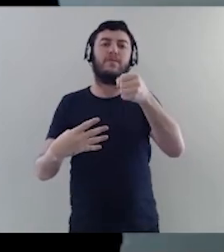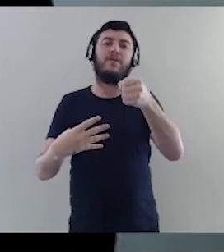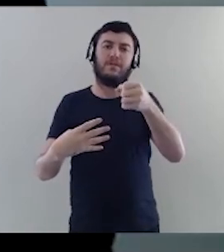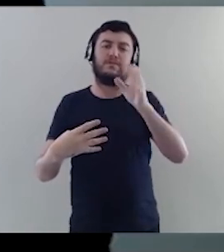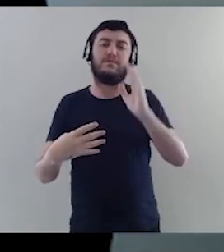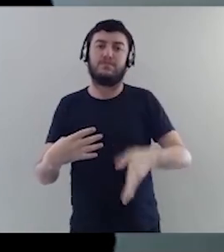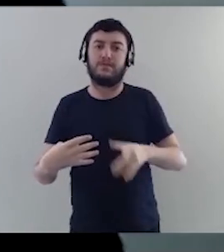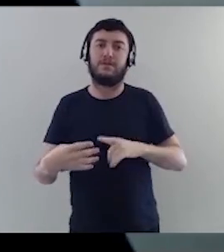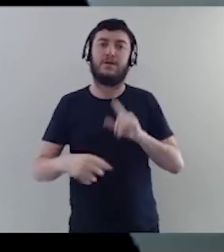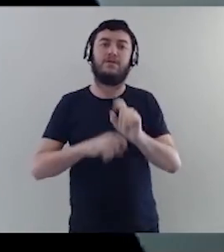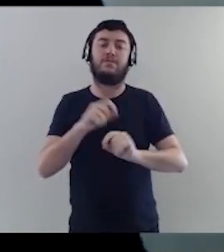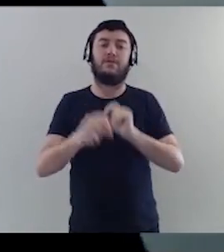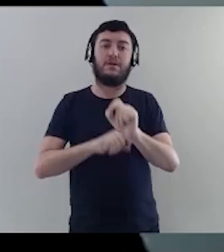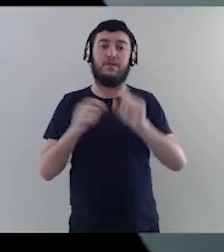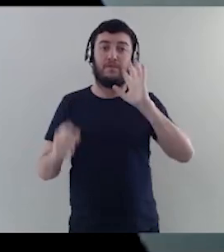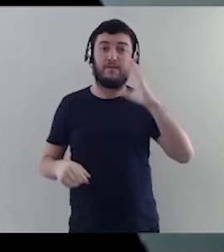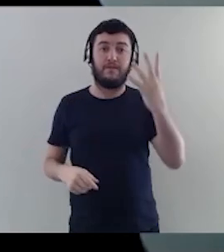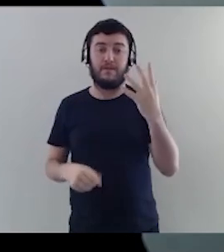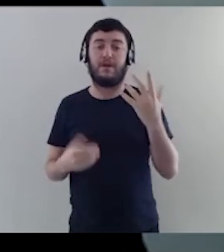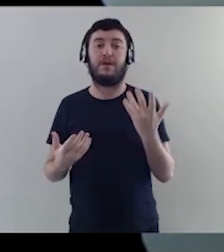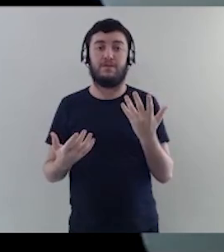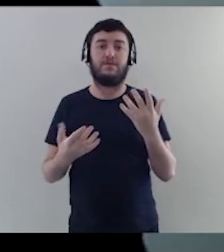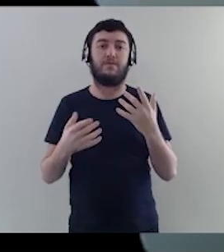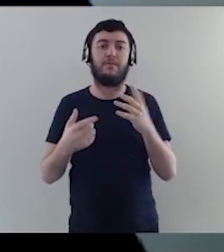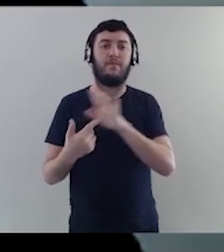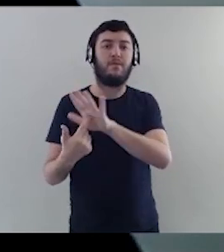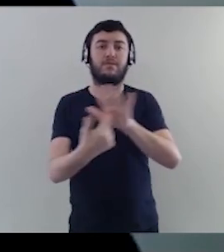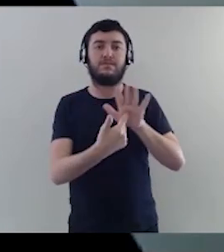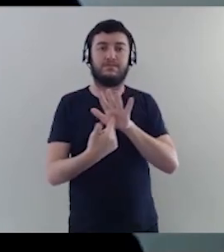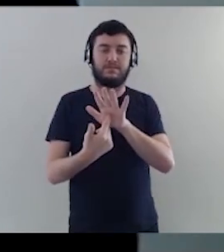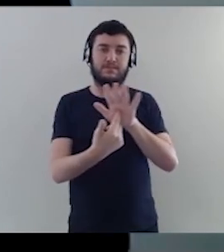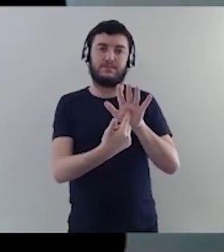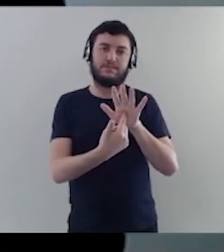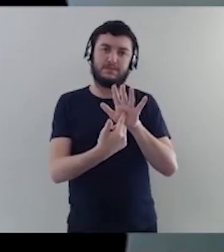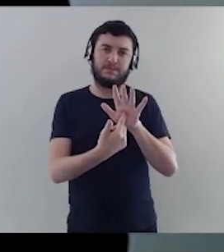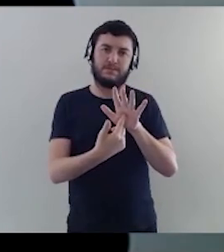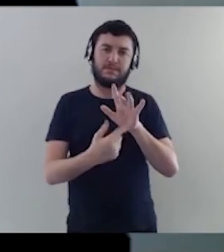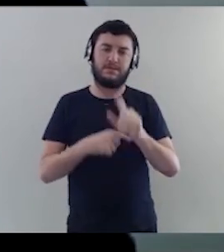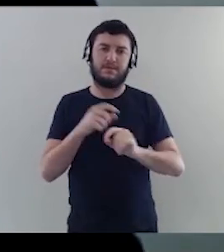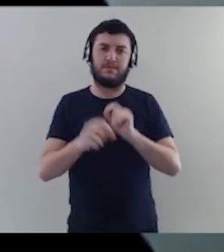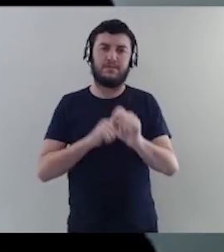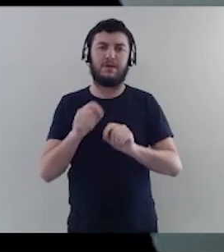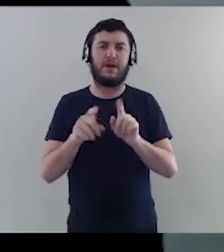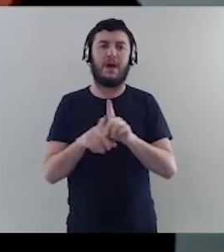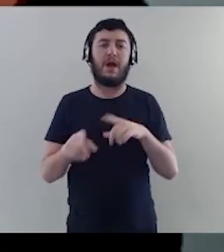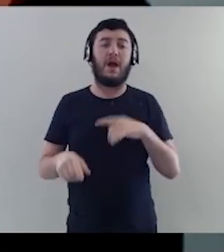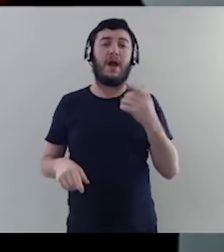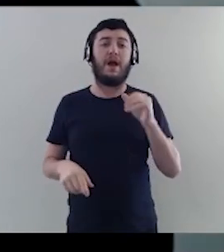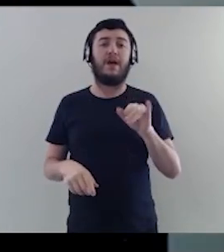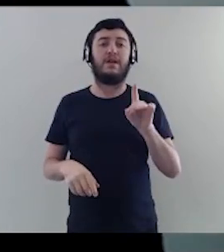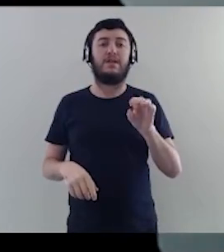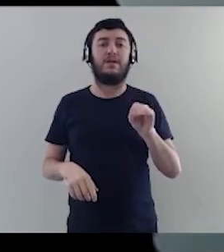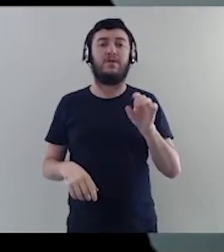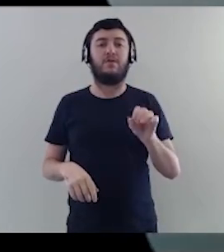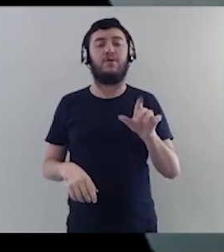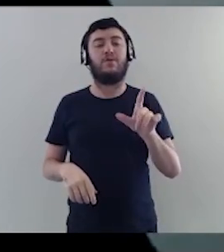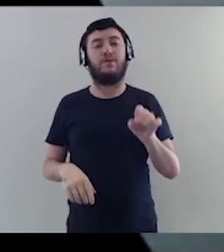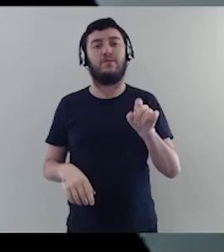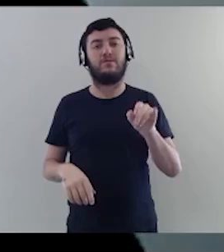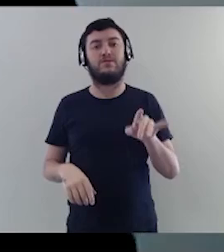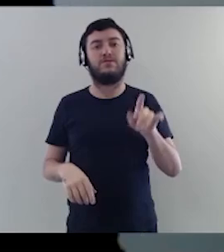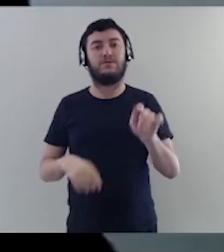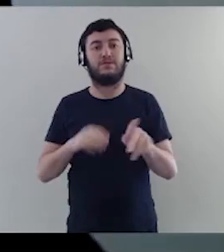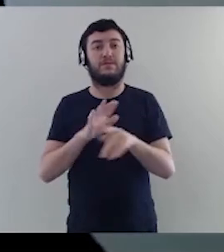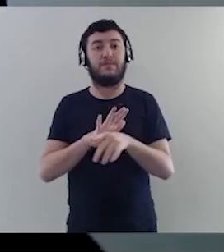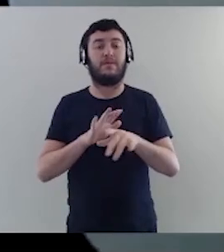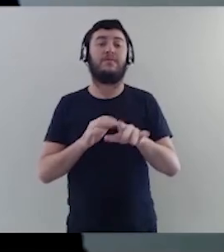operarem, diz ele, contra o casuísmo aleatório, a ideologia do caso concreto e